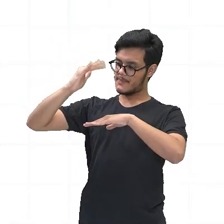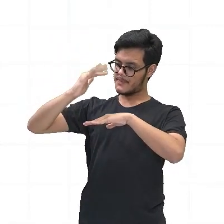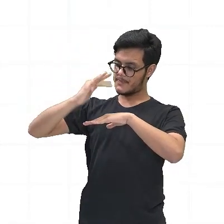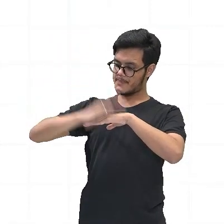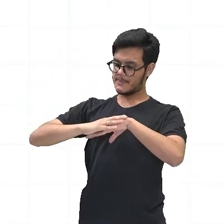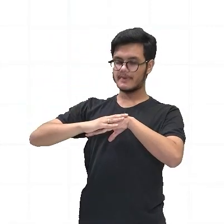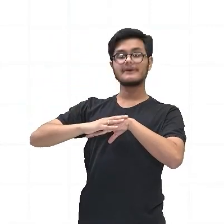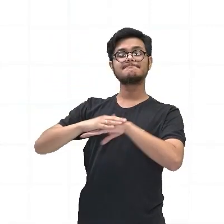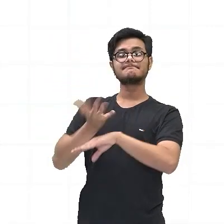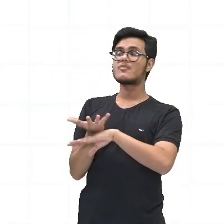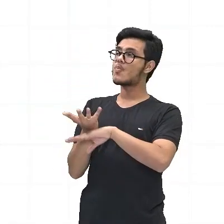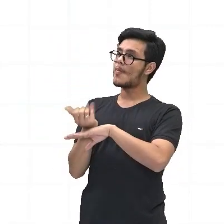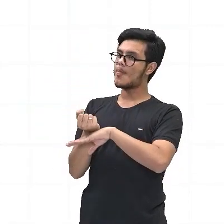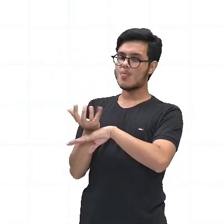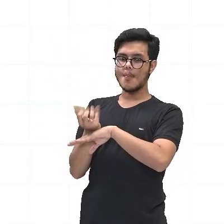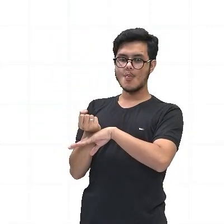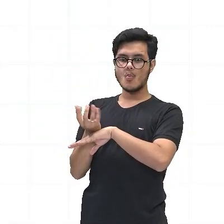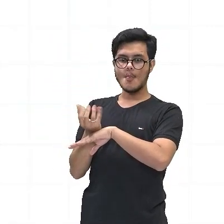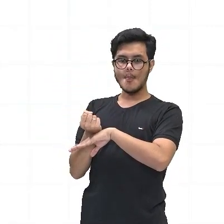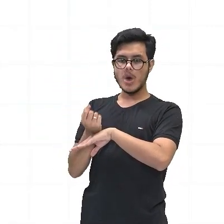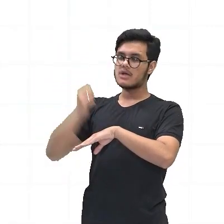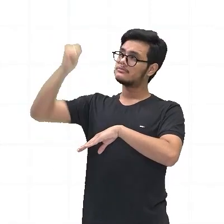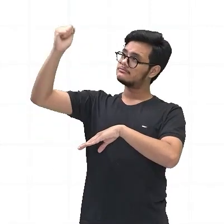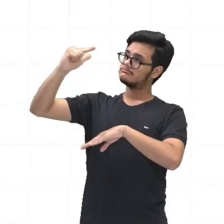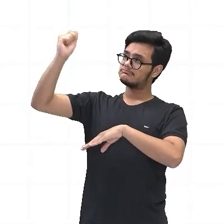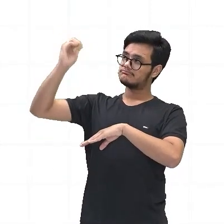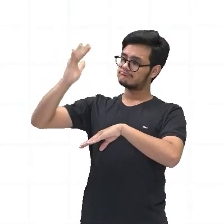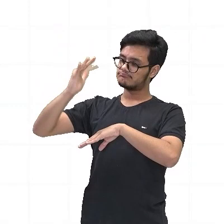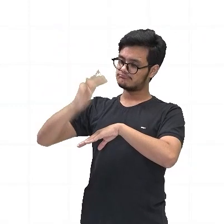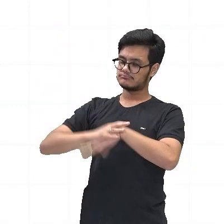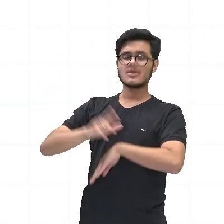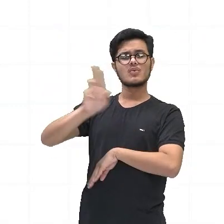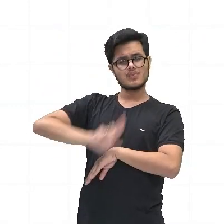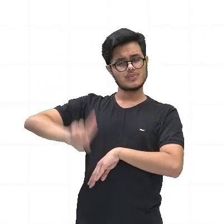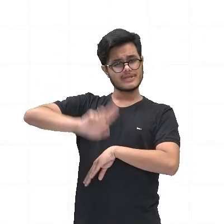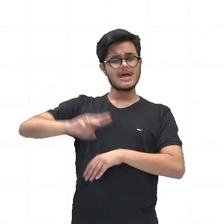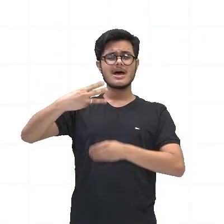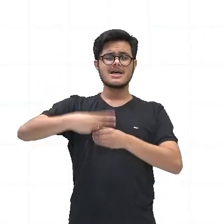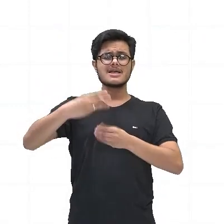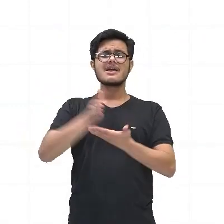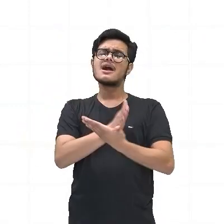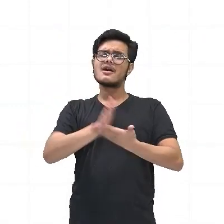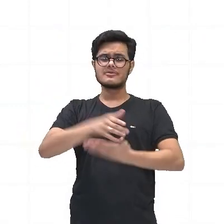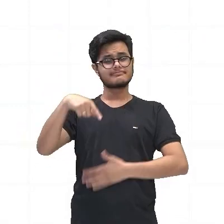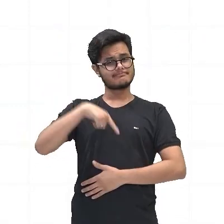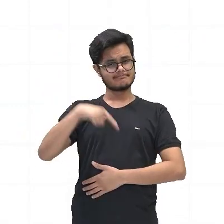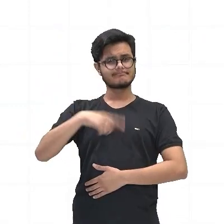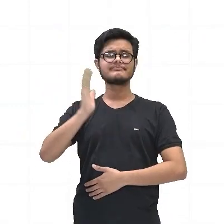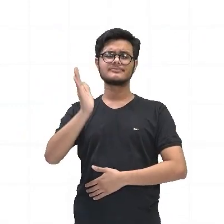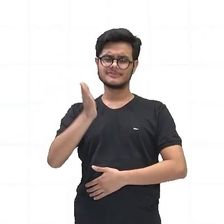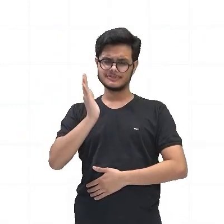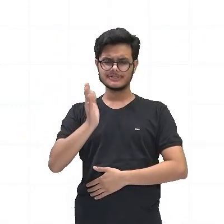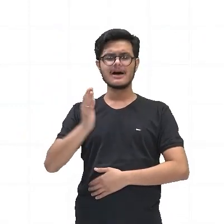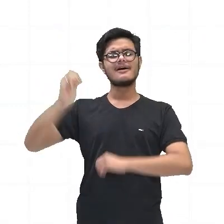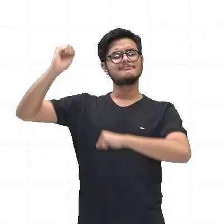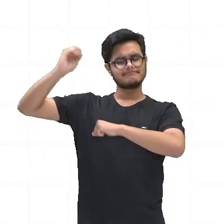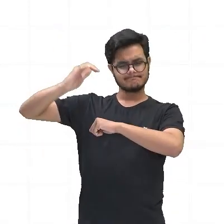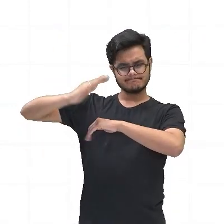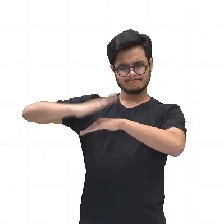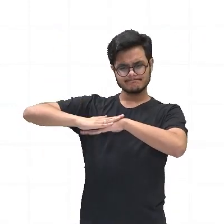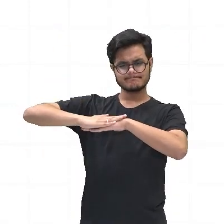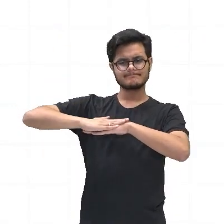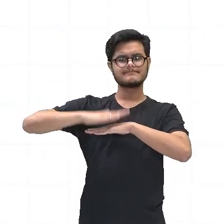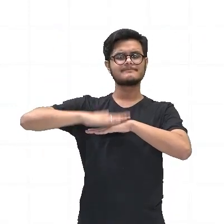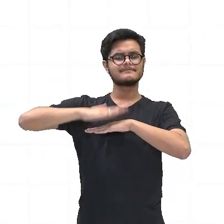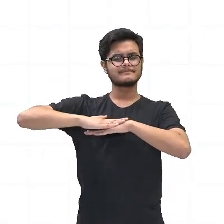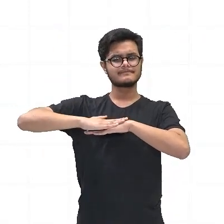energia solar, ela é utilizada já na nossa região, em alguns municípios, né, já possuem aí essas placas solares, e é uma forma